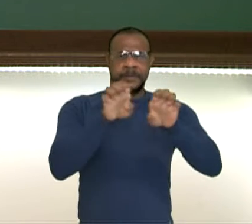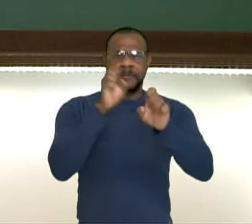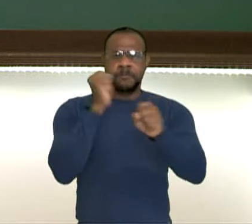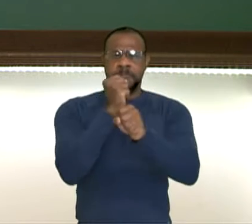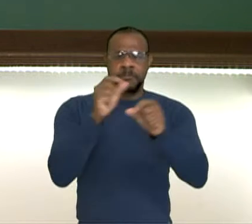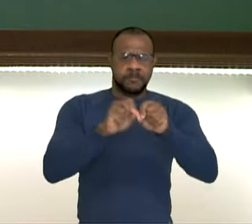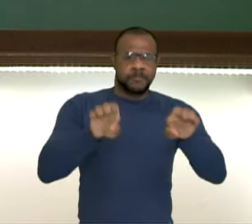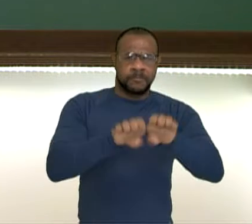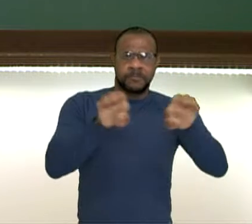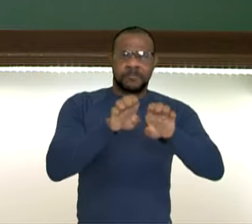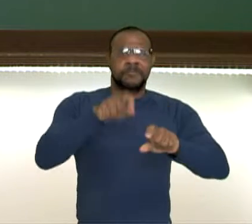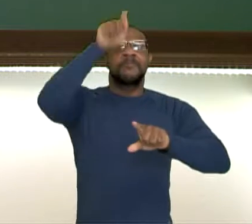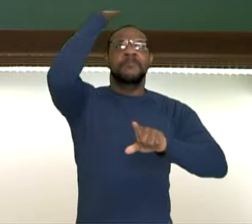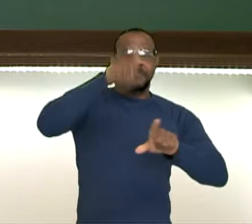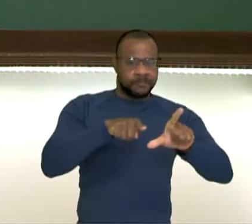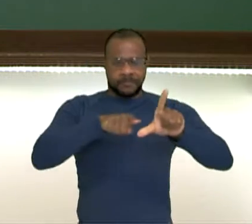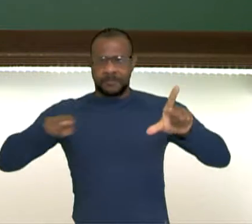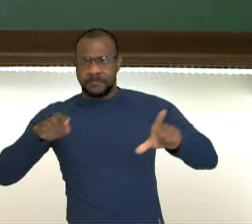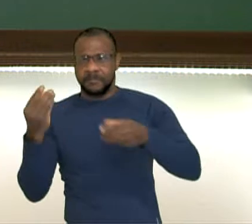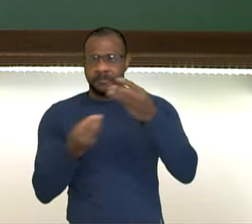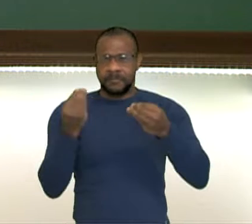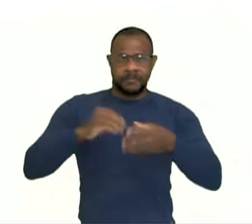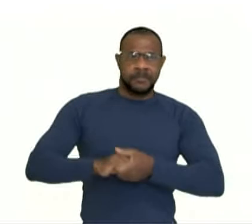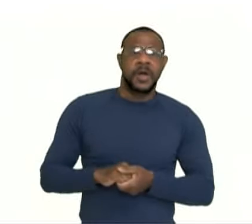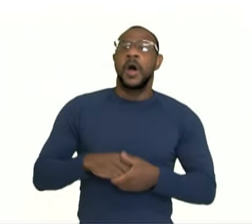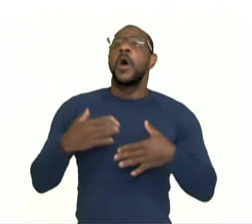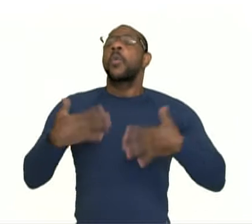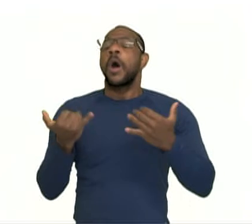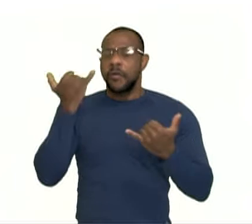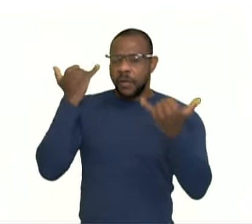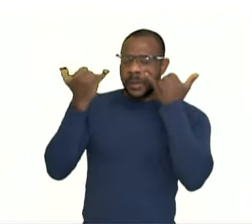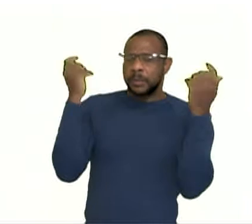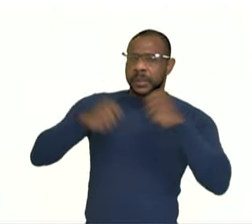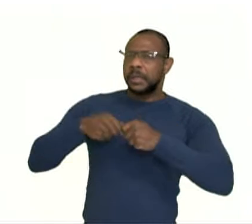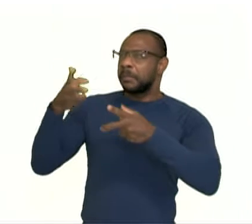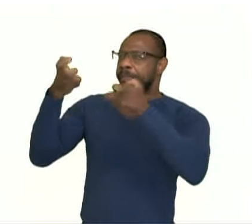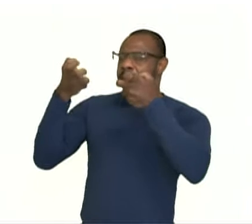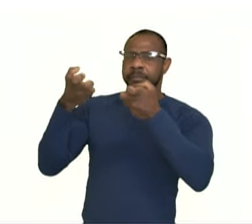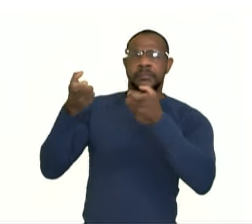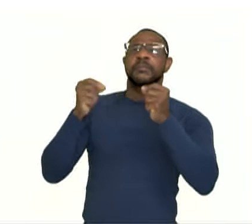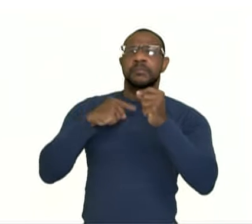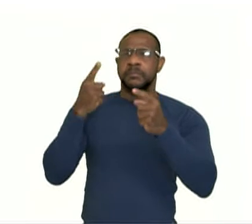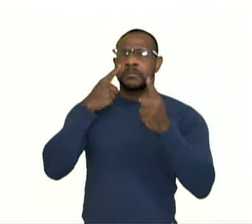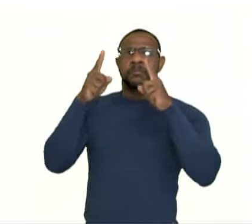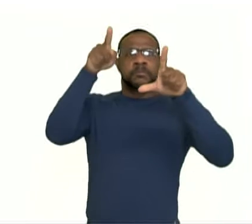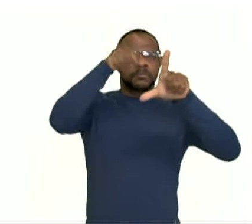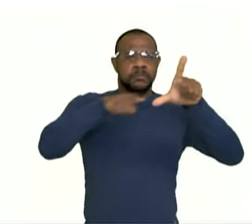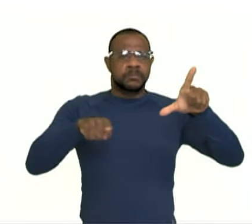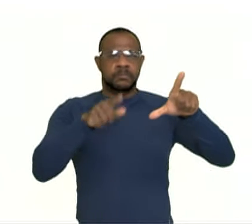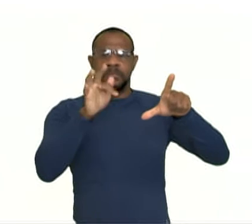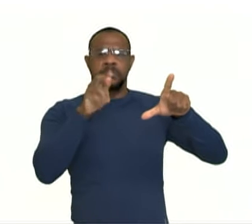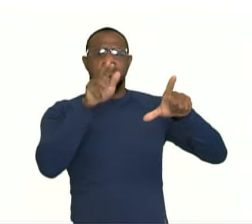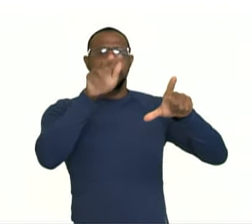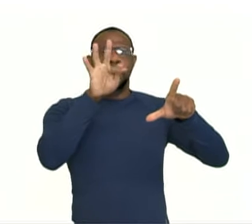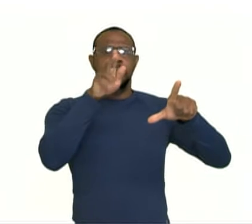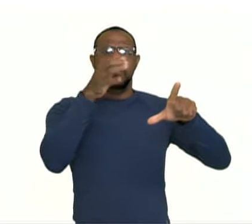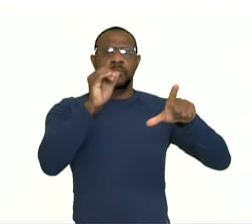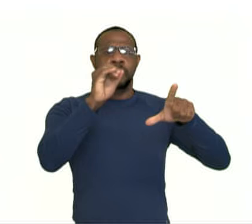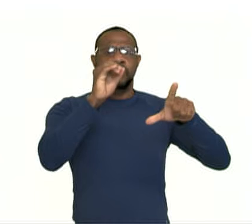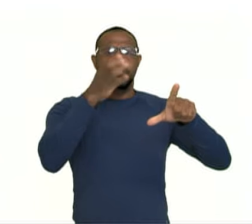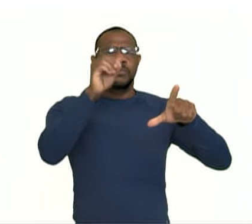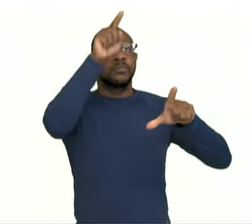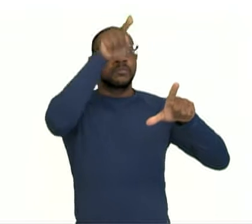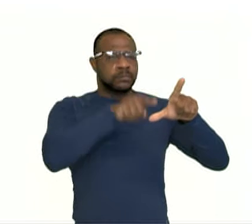uma função? Quais as informações que nós podemos obter analisando a função, o gráfico